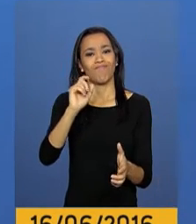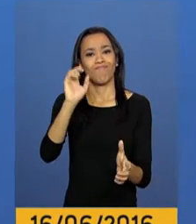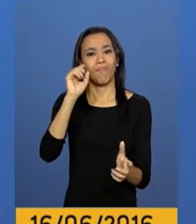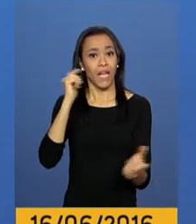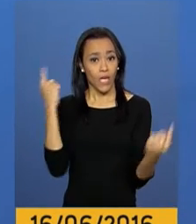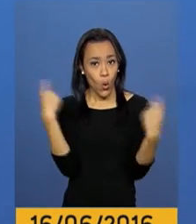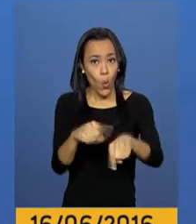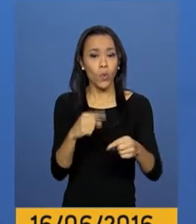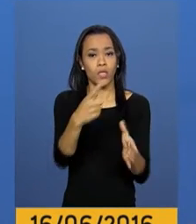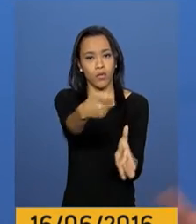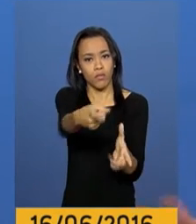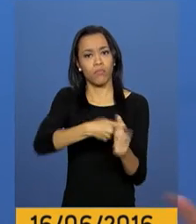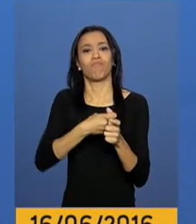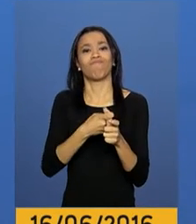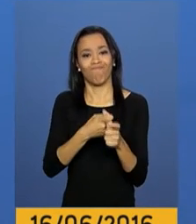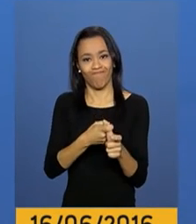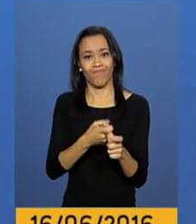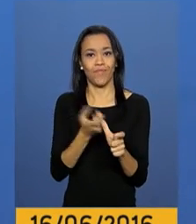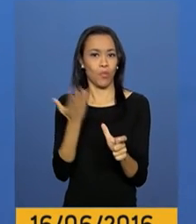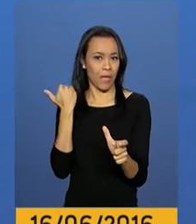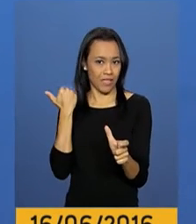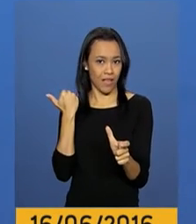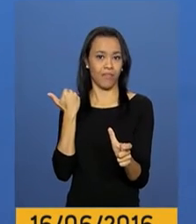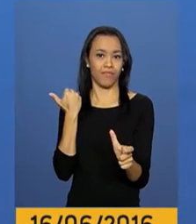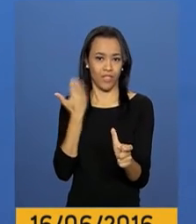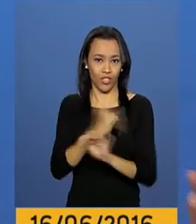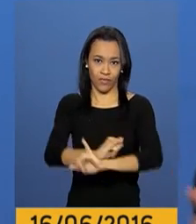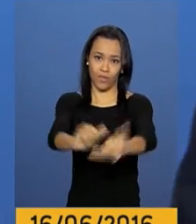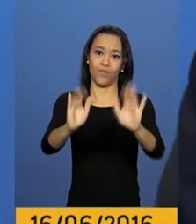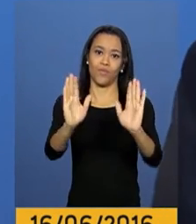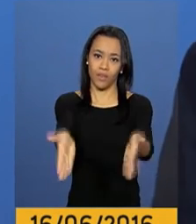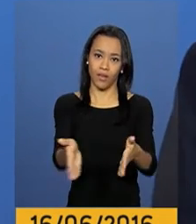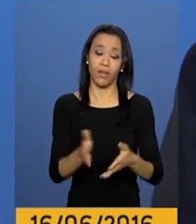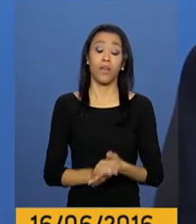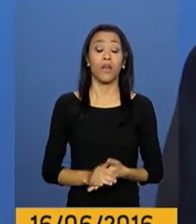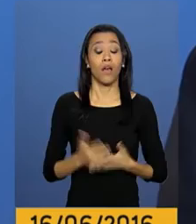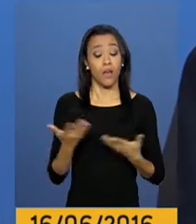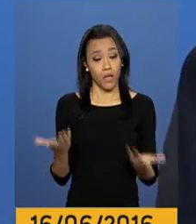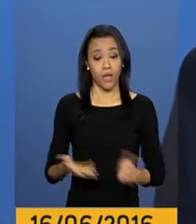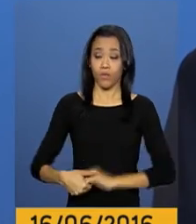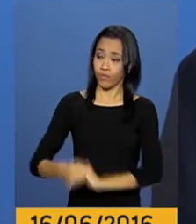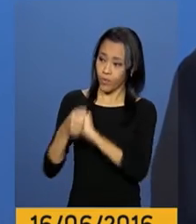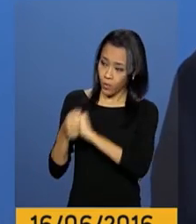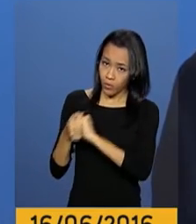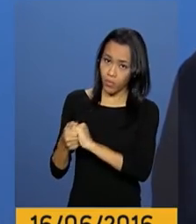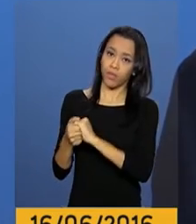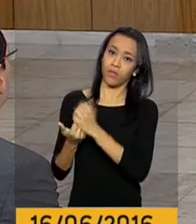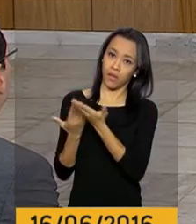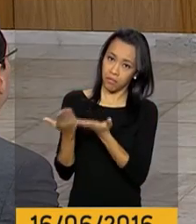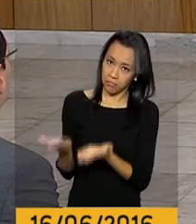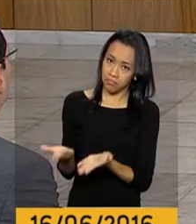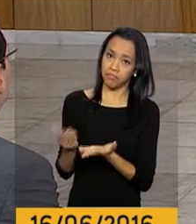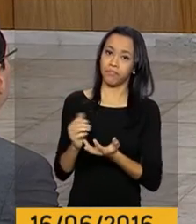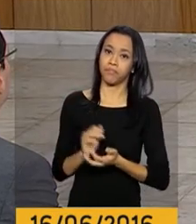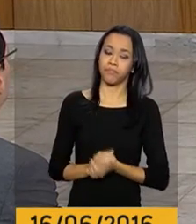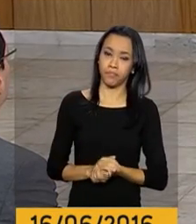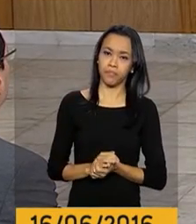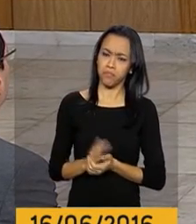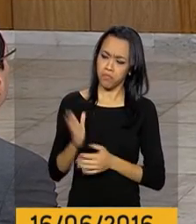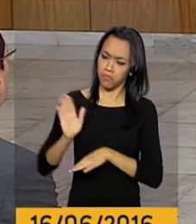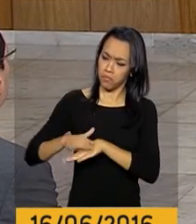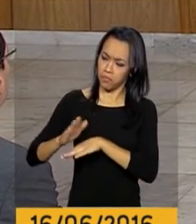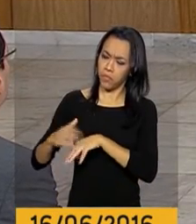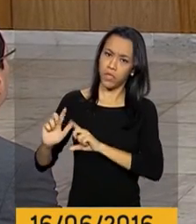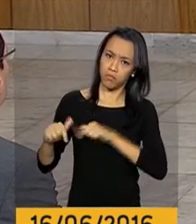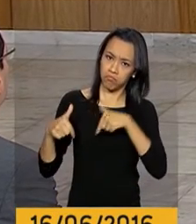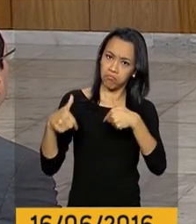anunciamos no passado, num passado muito próximo. De modo que eu quero cumprimentá-lo, Mendonça Filho, por essa